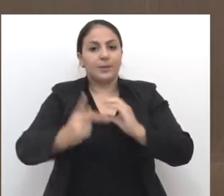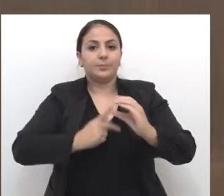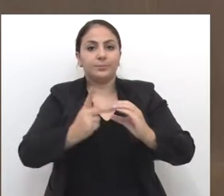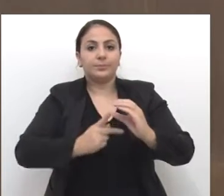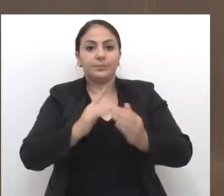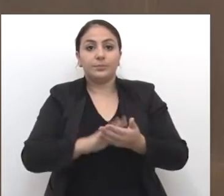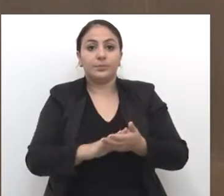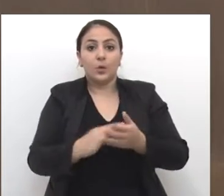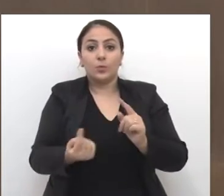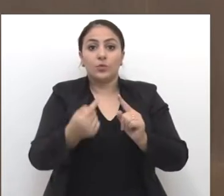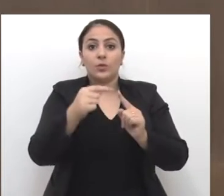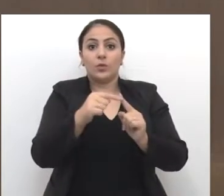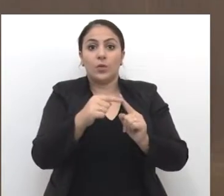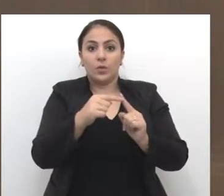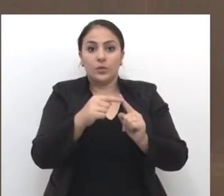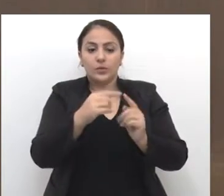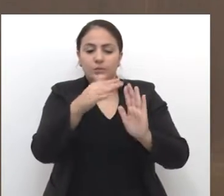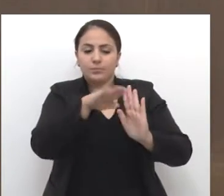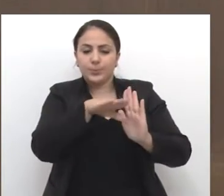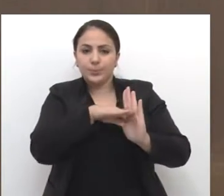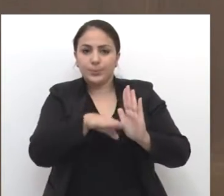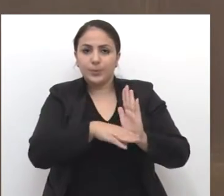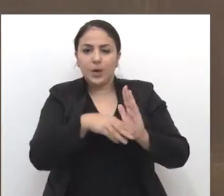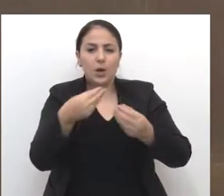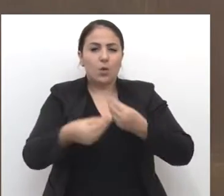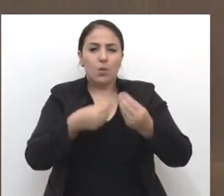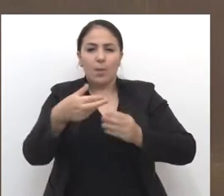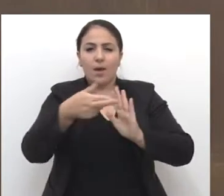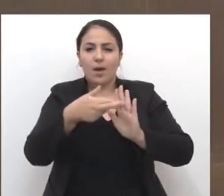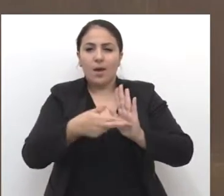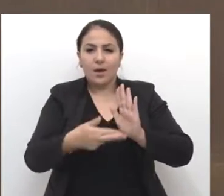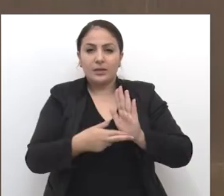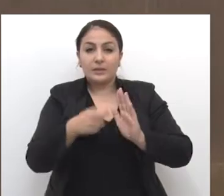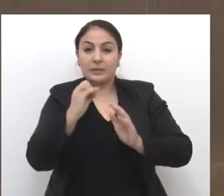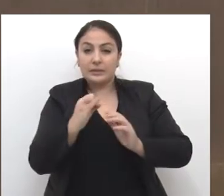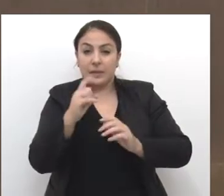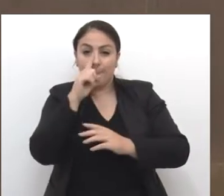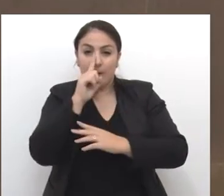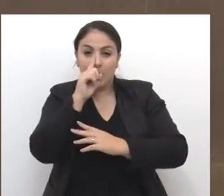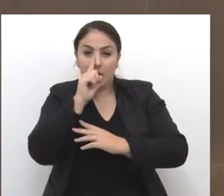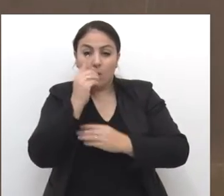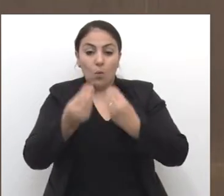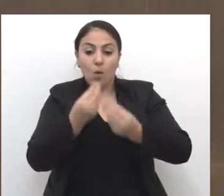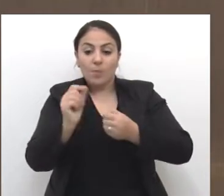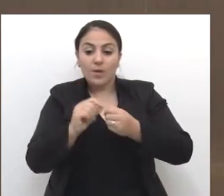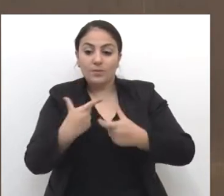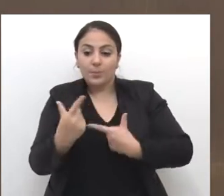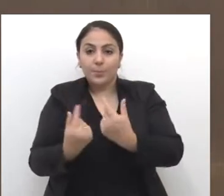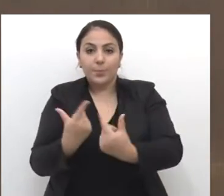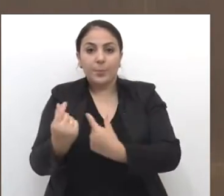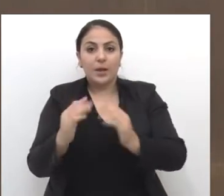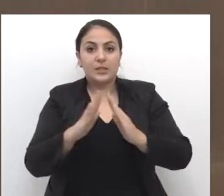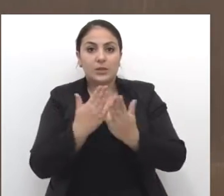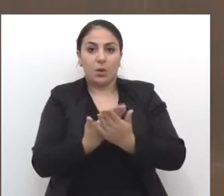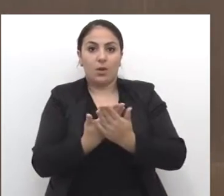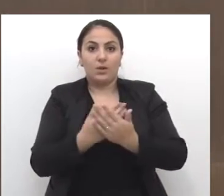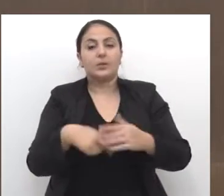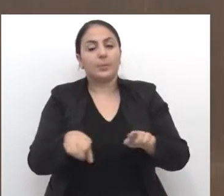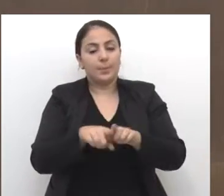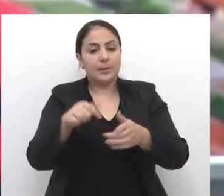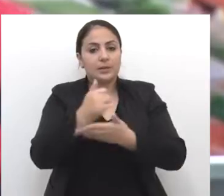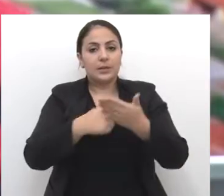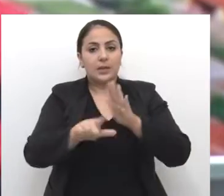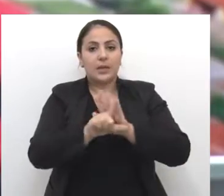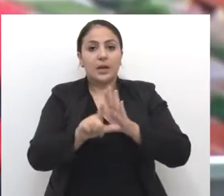define princípios e normas de evacuação para situações de risco e foi baseado em leis que vigoram em outras